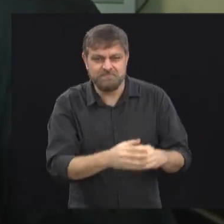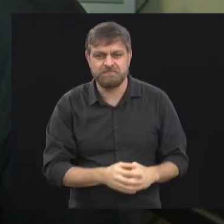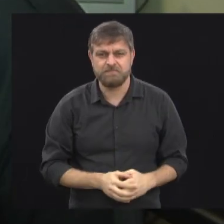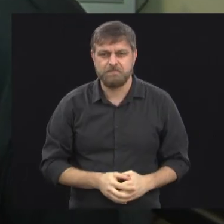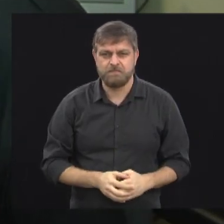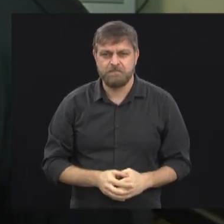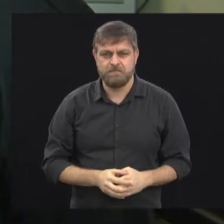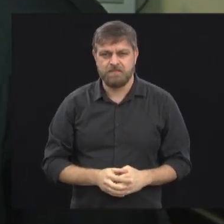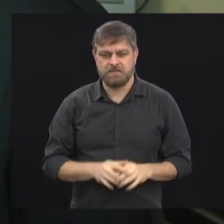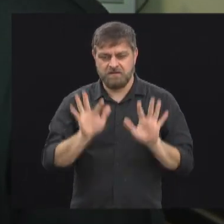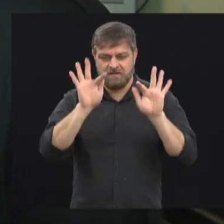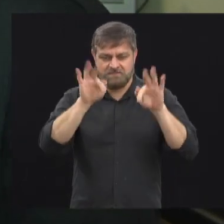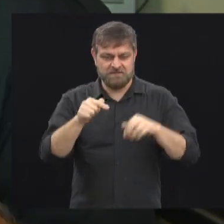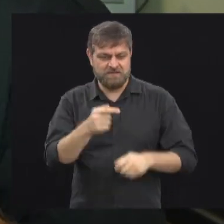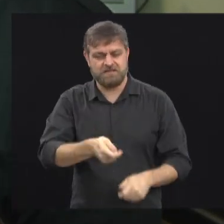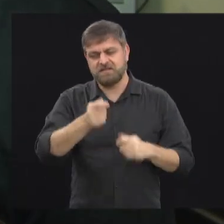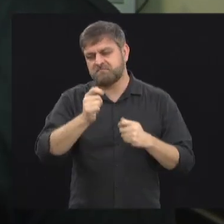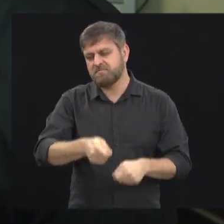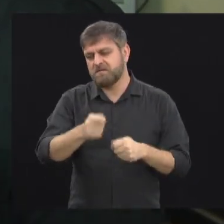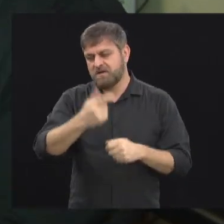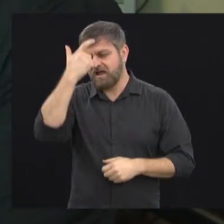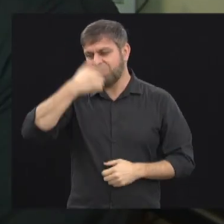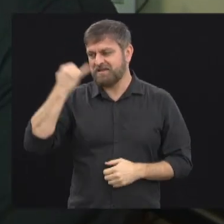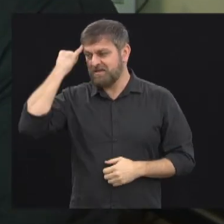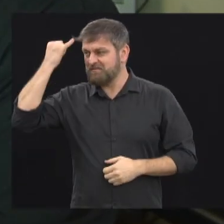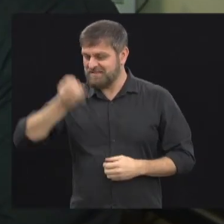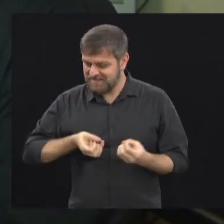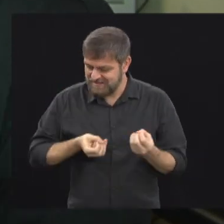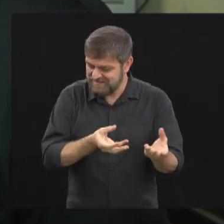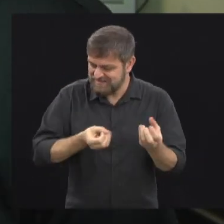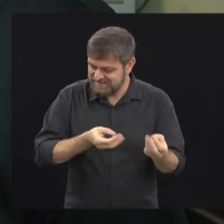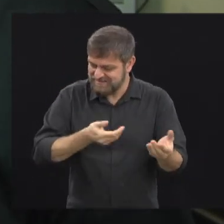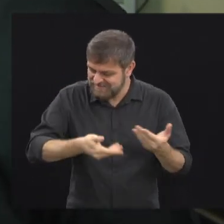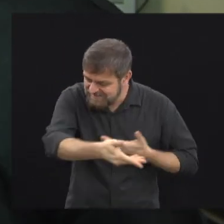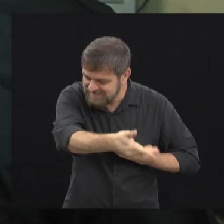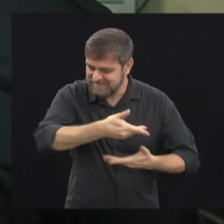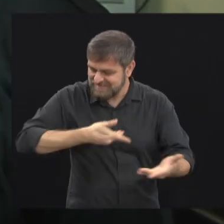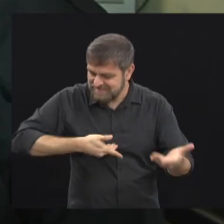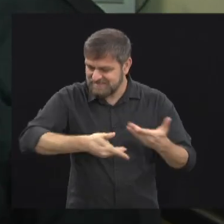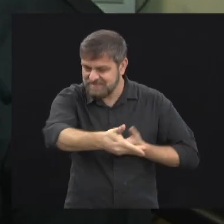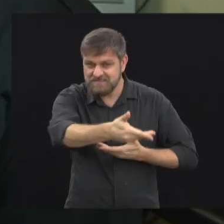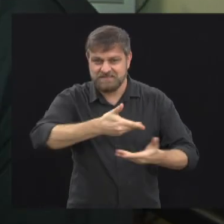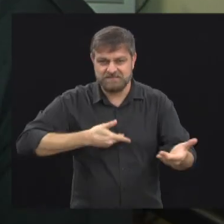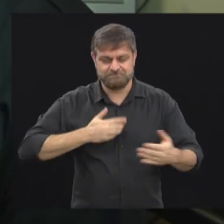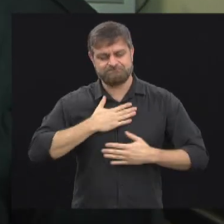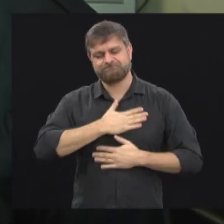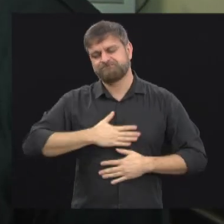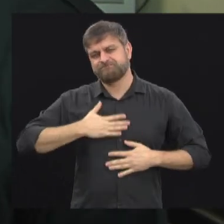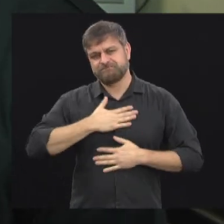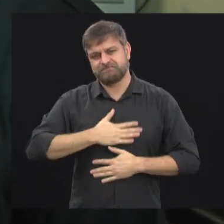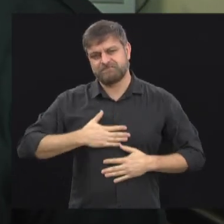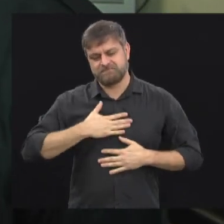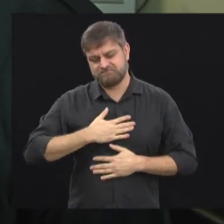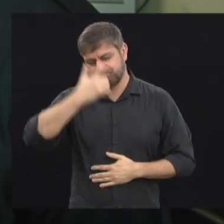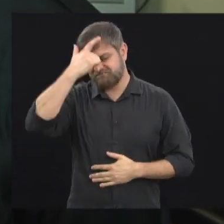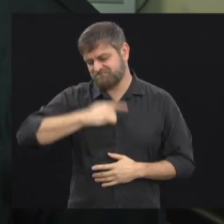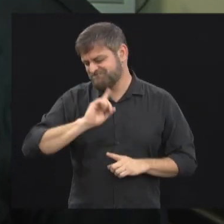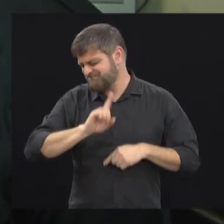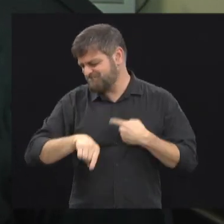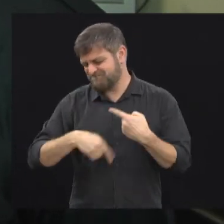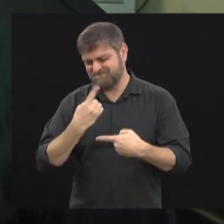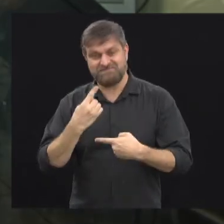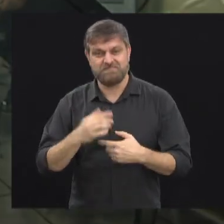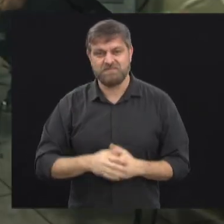mas no final das contas eles estão tocando algumas coisas que eu compus para eles, entendeu? Então também é uma grande realização, para mim